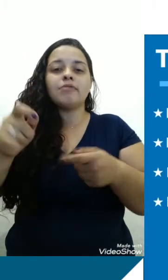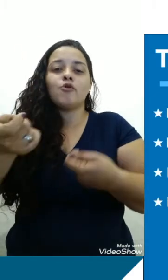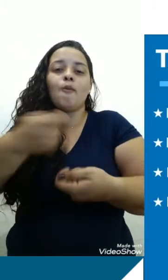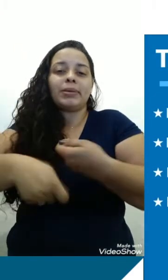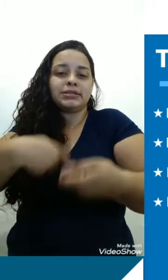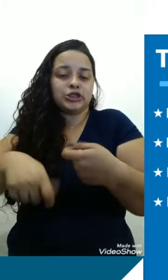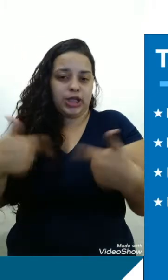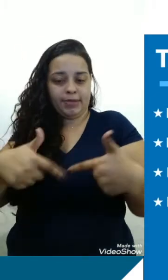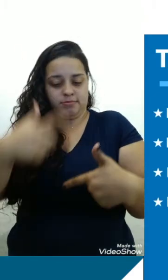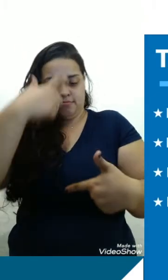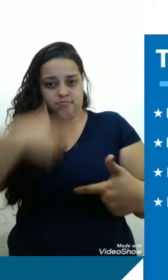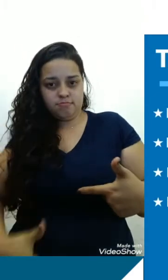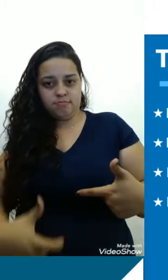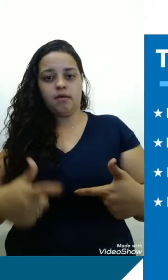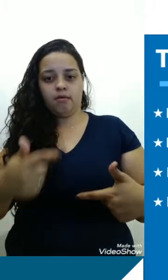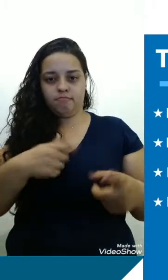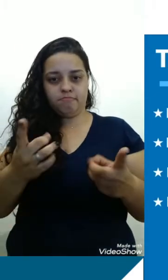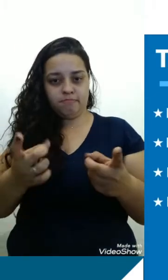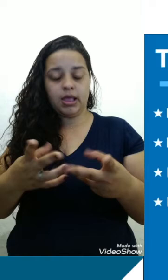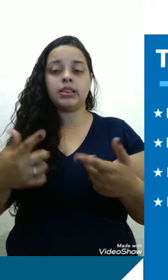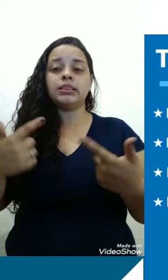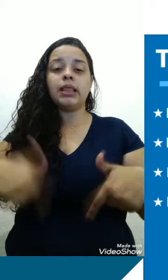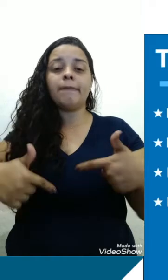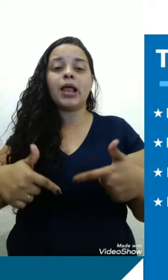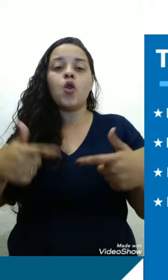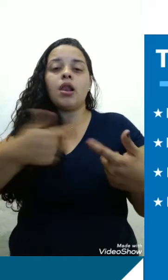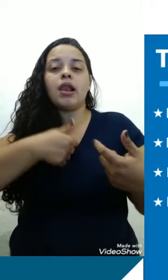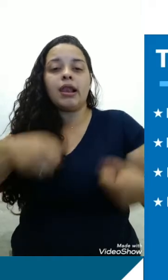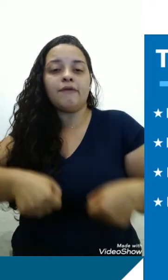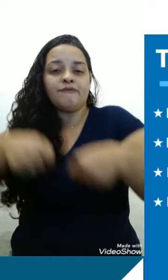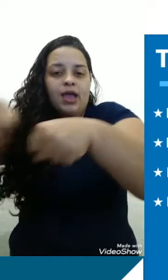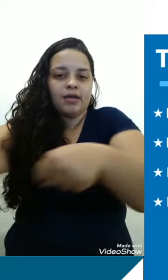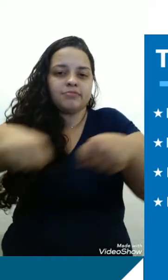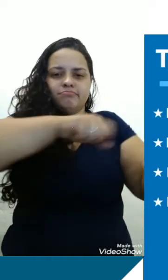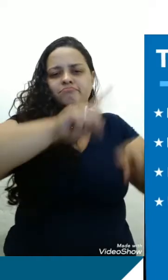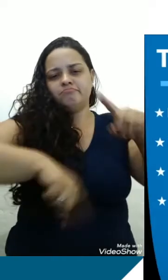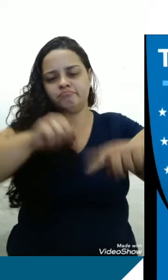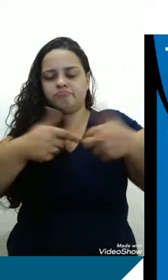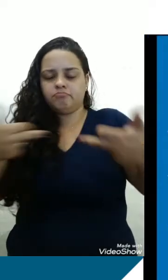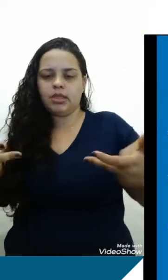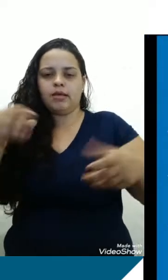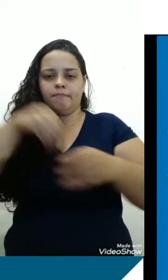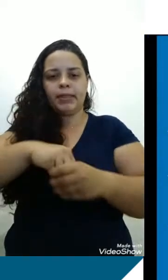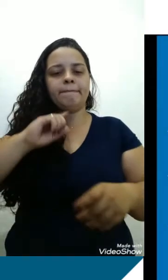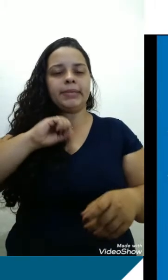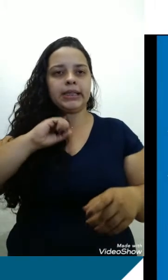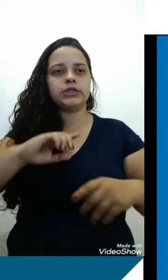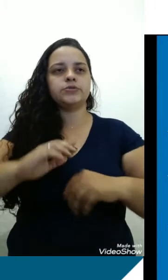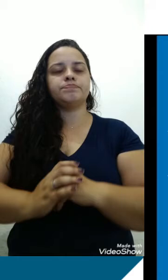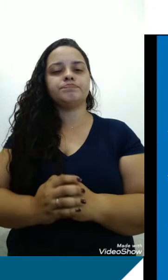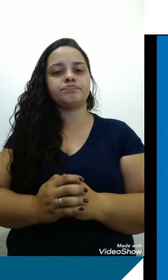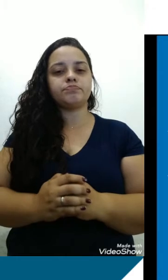comerciantes que foram responsáveis por abastecer as regiões de Minas, né, das minas.